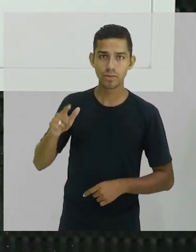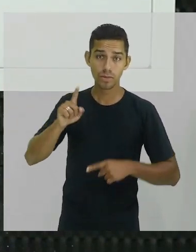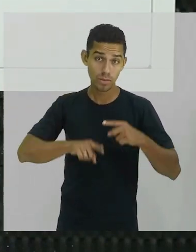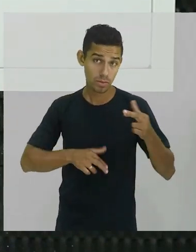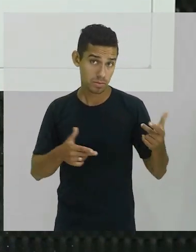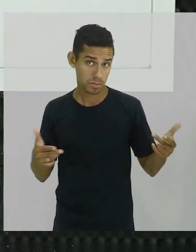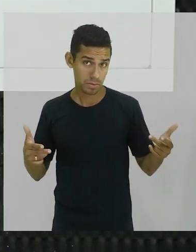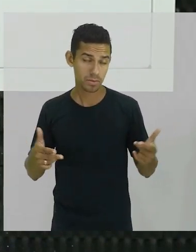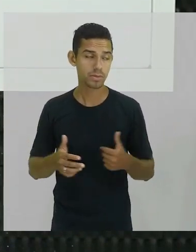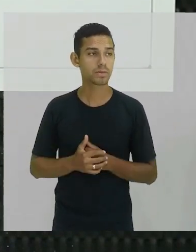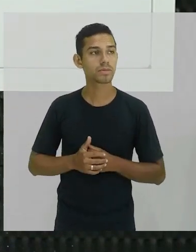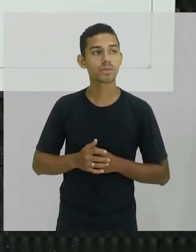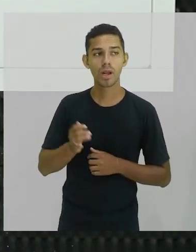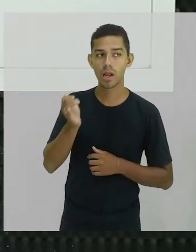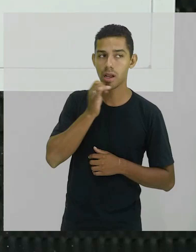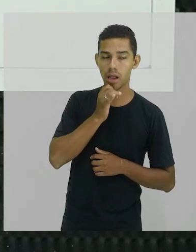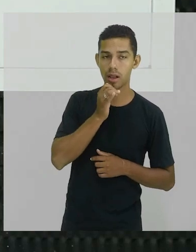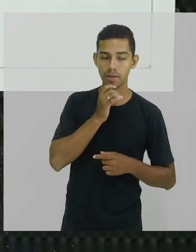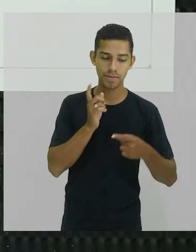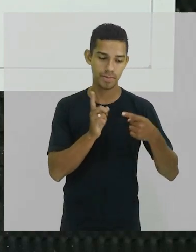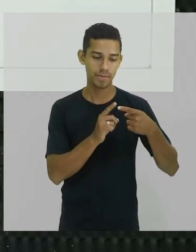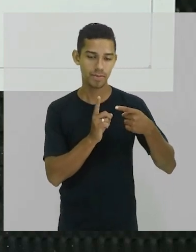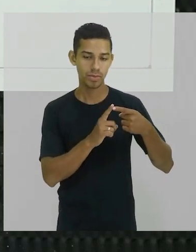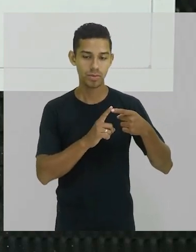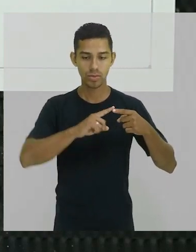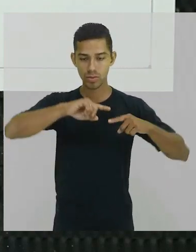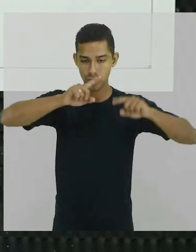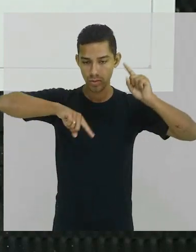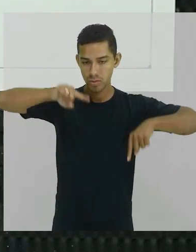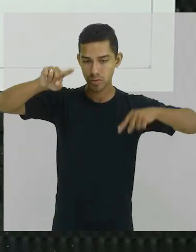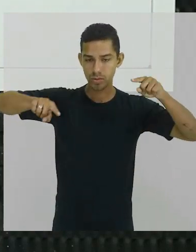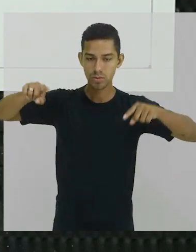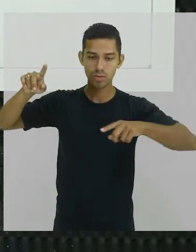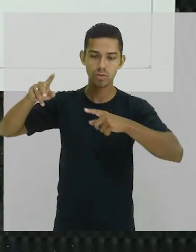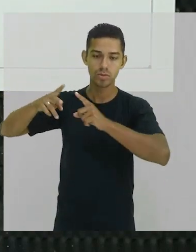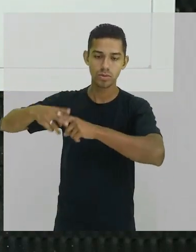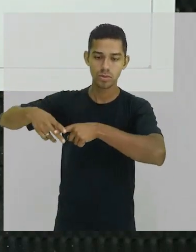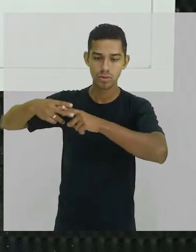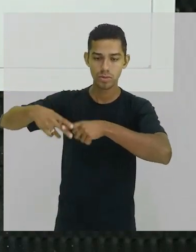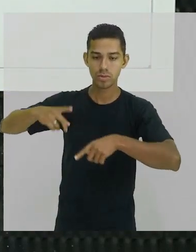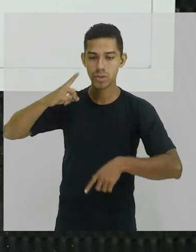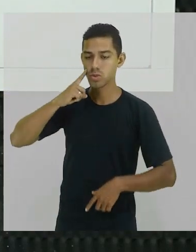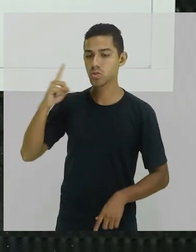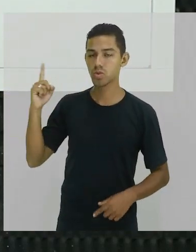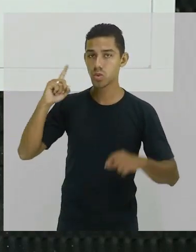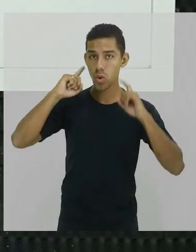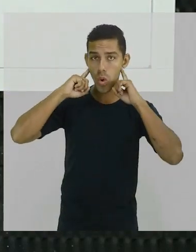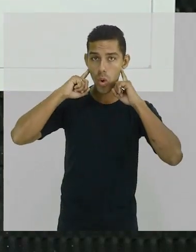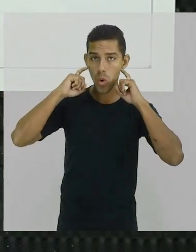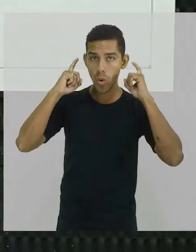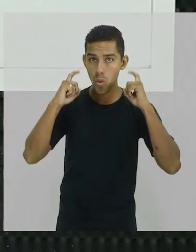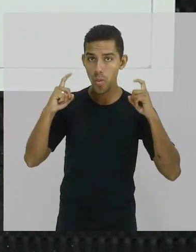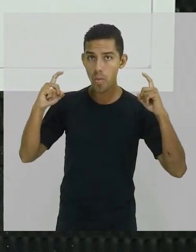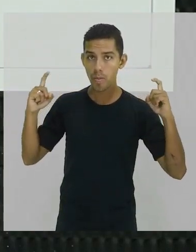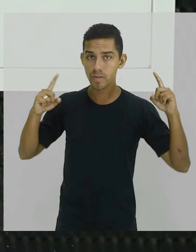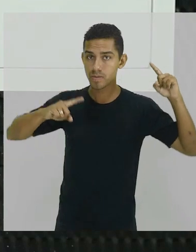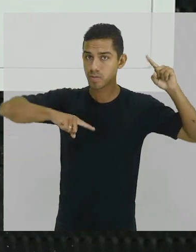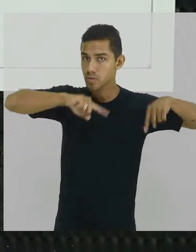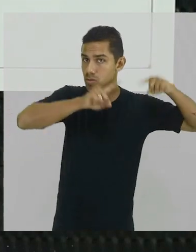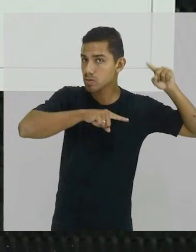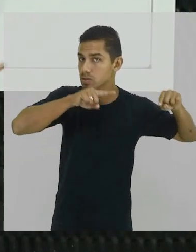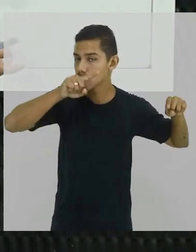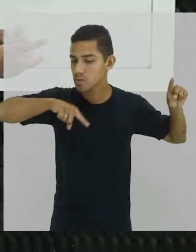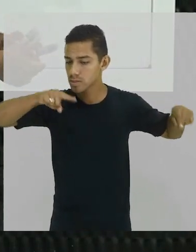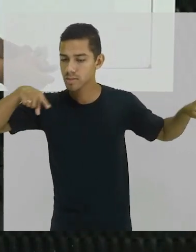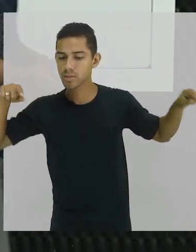é o som, certo? Porque uma onda mecânica, ela só